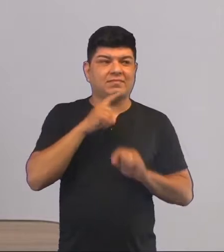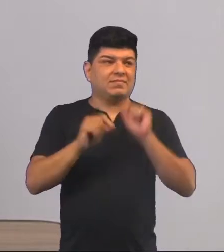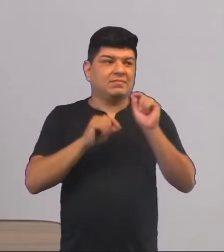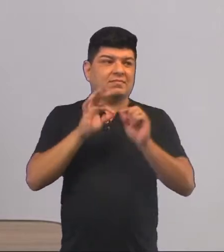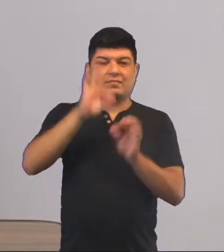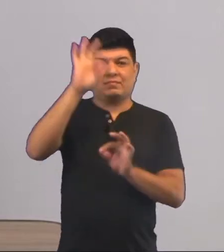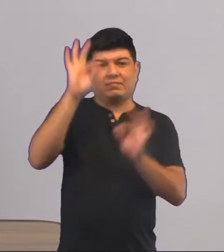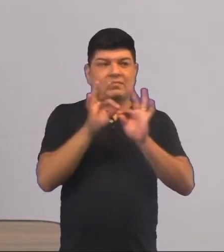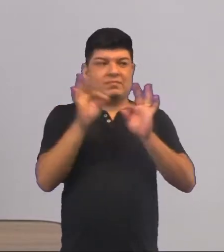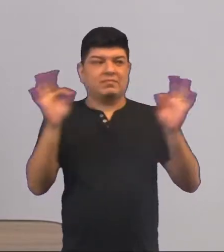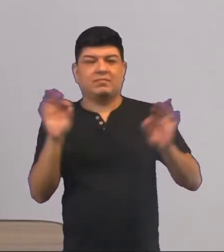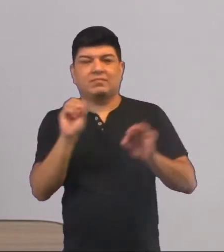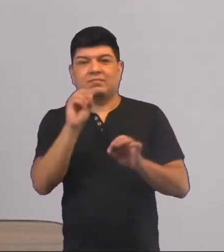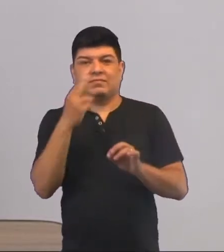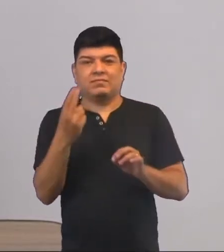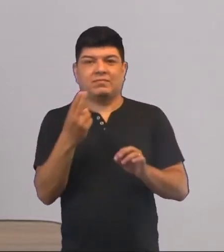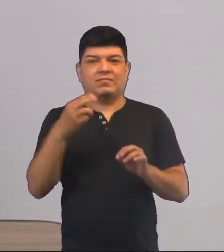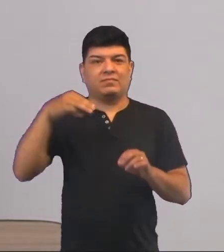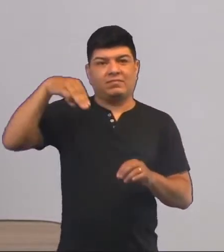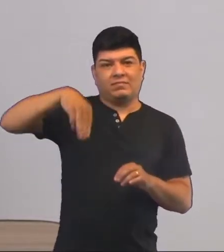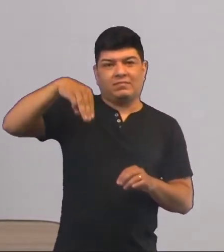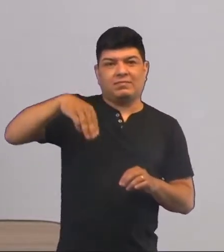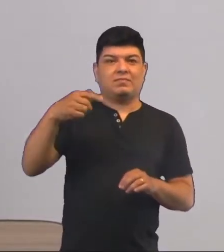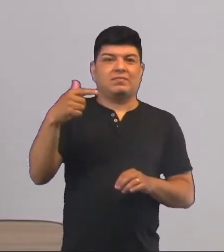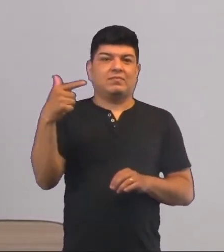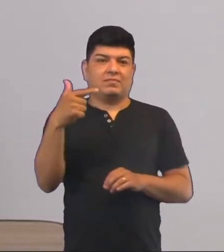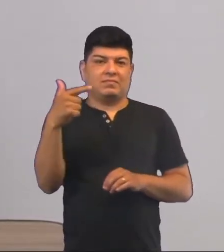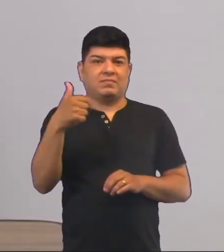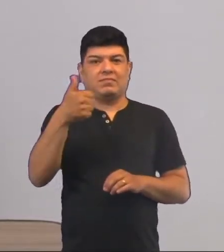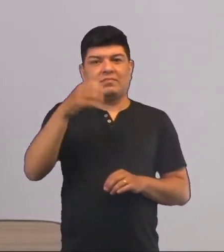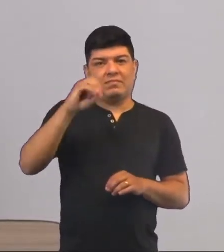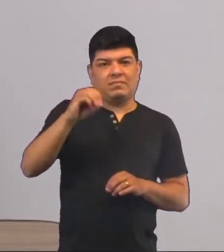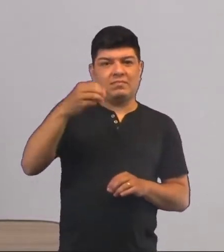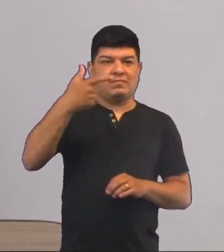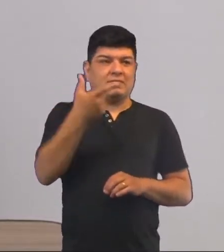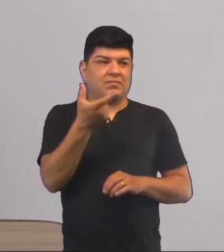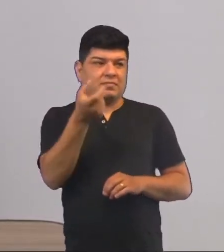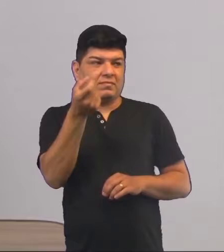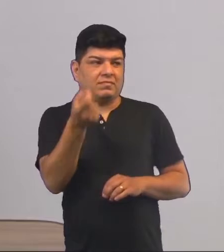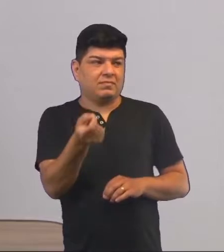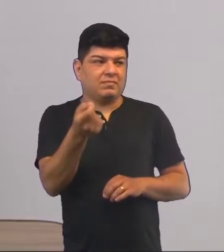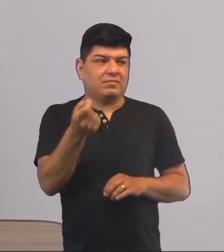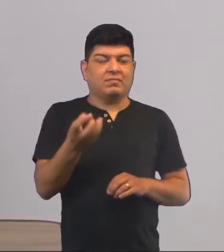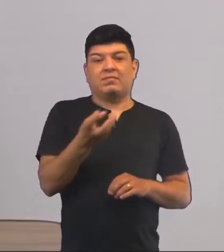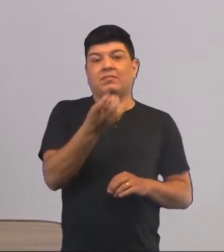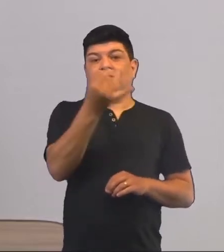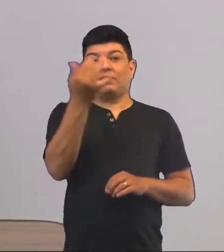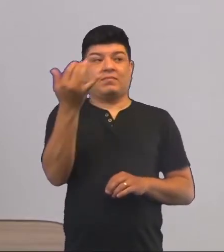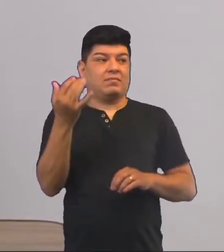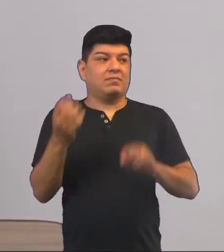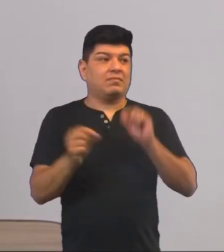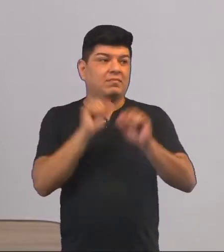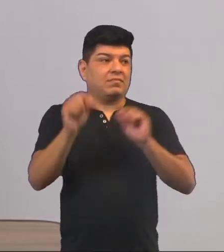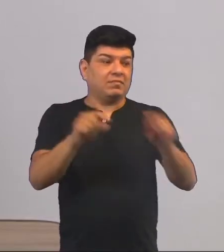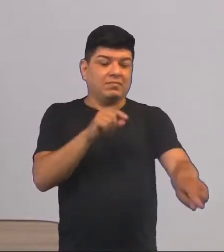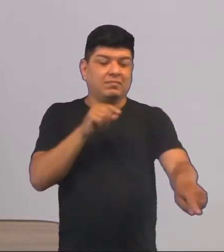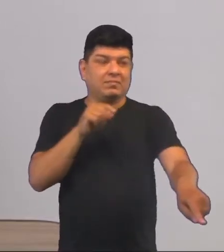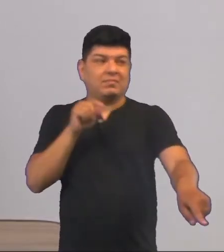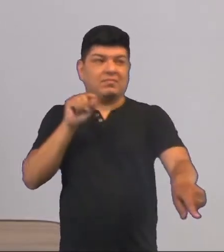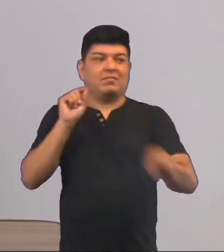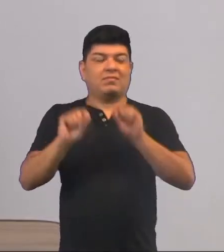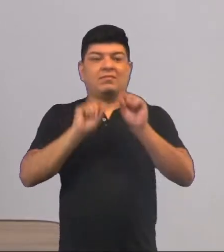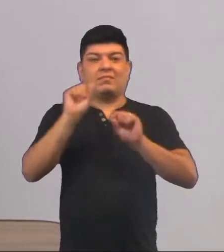dimensões dele. Ou se é 1 metro, ou se é 2, ou se é 10, ou se é 20... qual é a dimensão que ele está